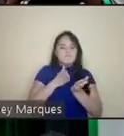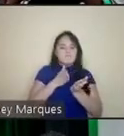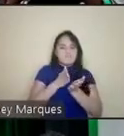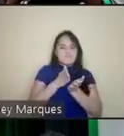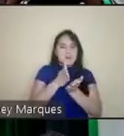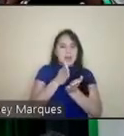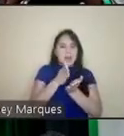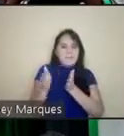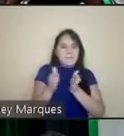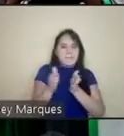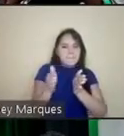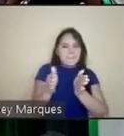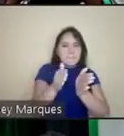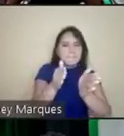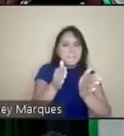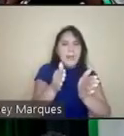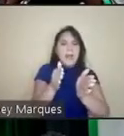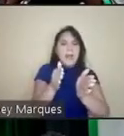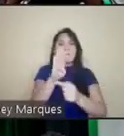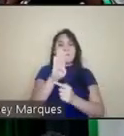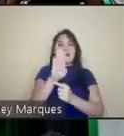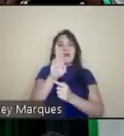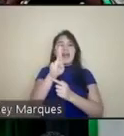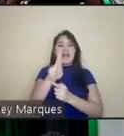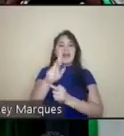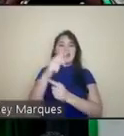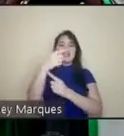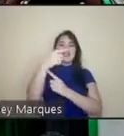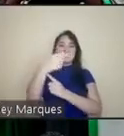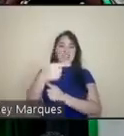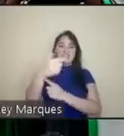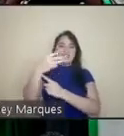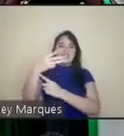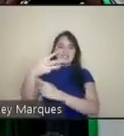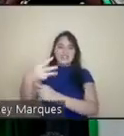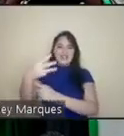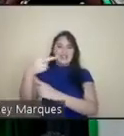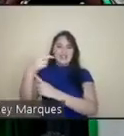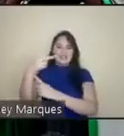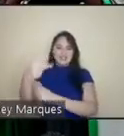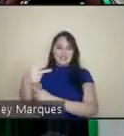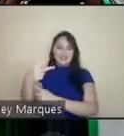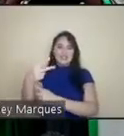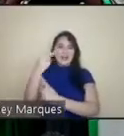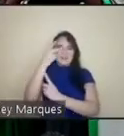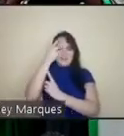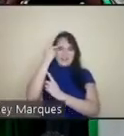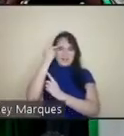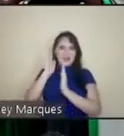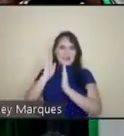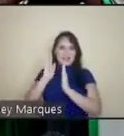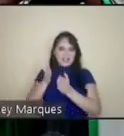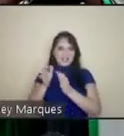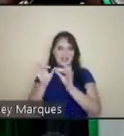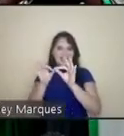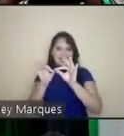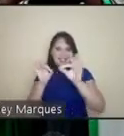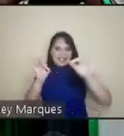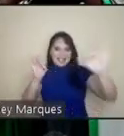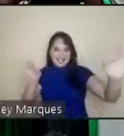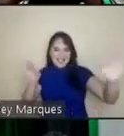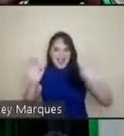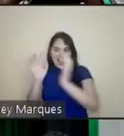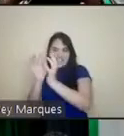232. Quem já cruzou do Recife até Salgueiro sabe que isso é um retão, a 232, né?